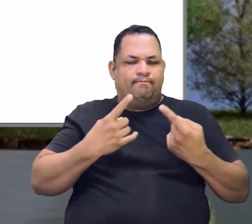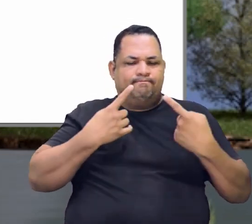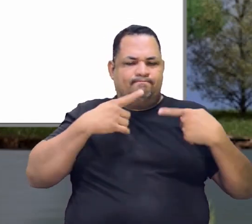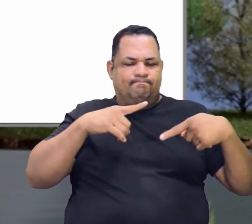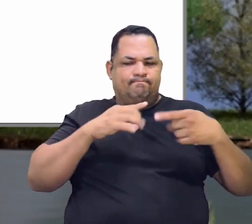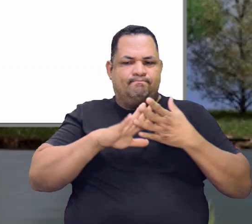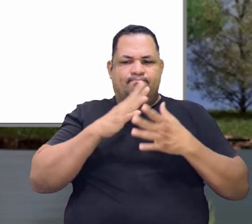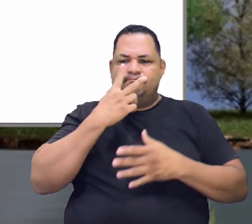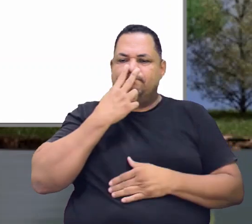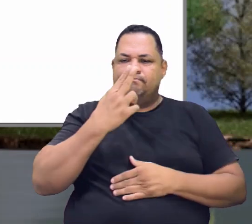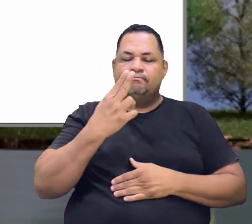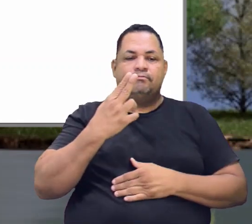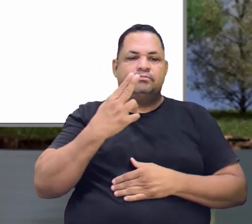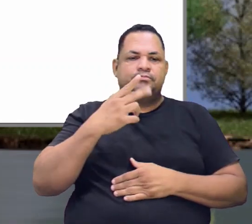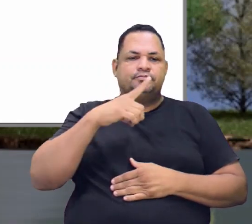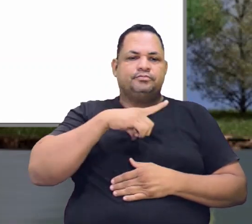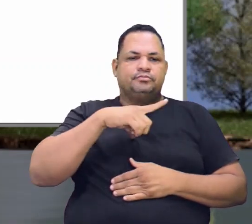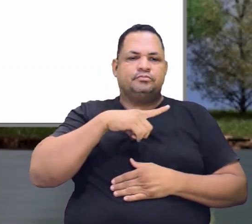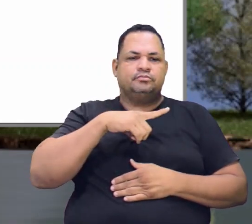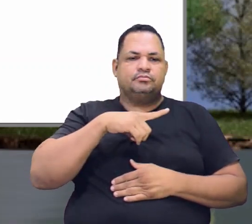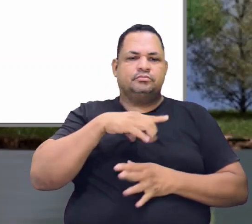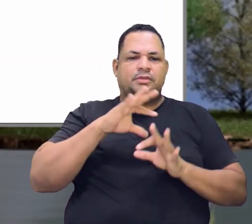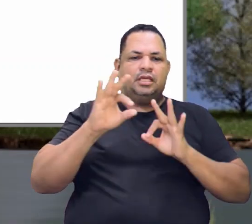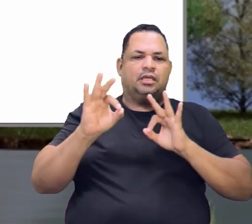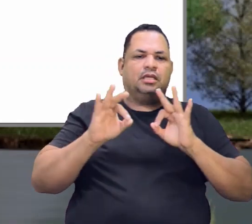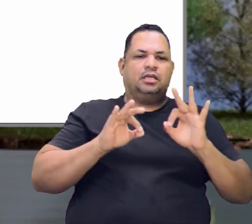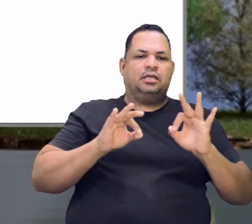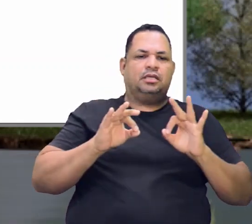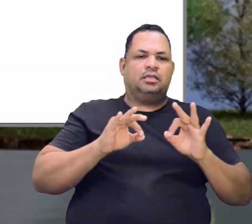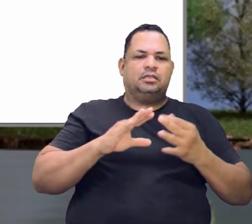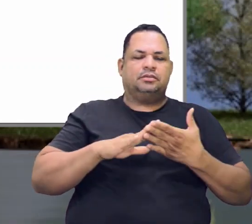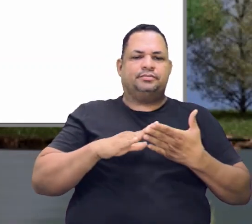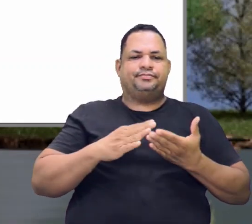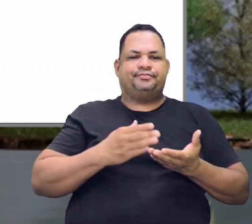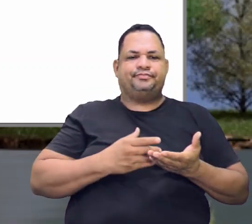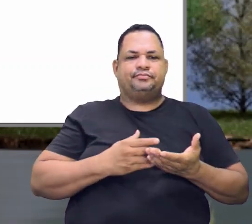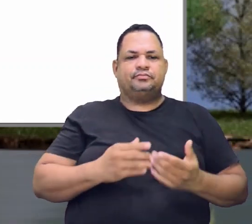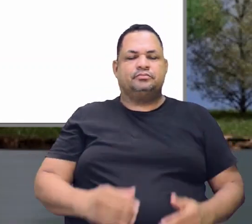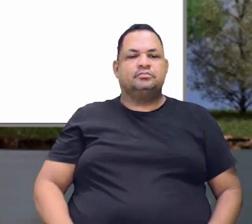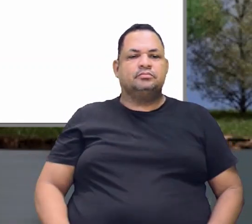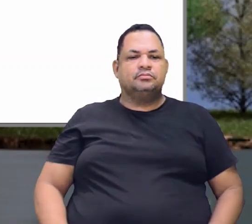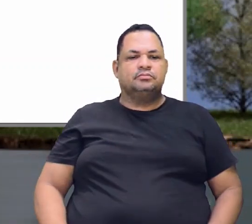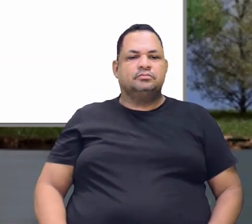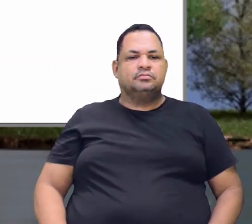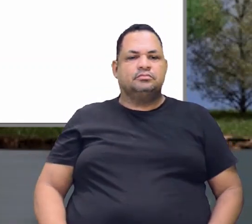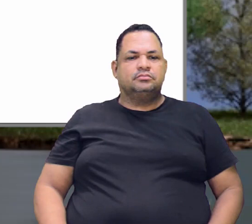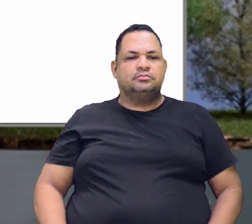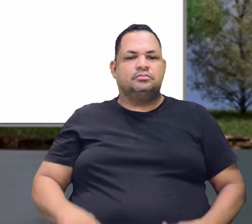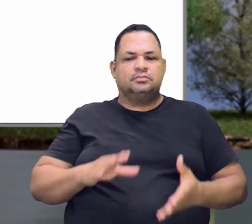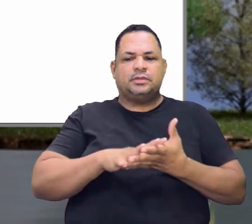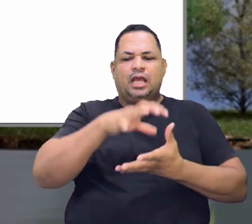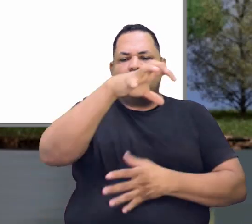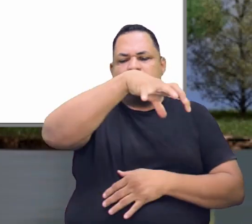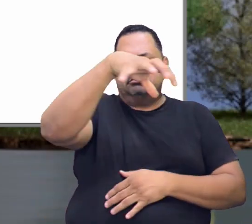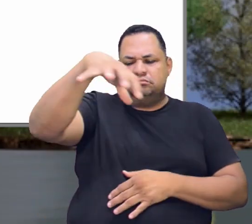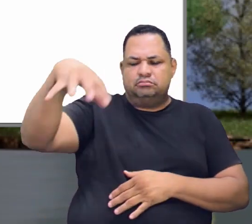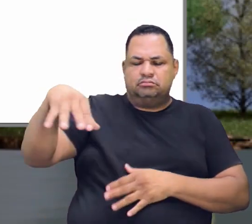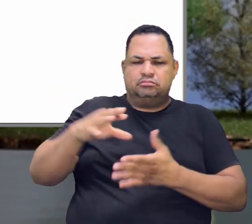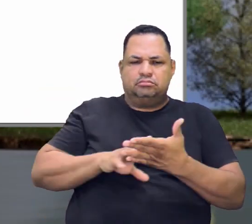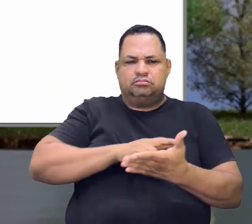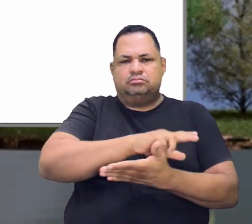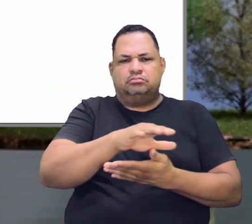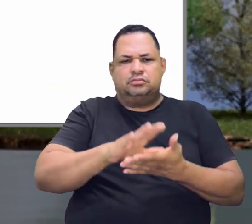Parece que existiam essas condições de você beber em várias fontes, né,